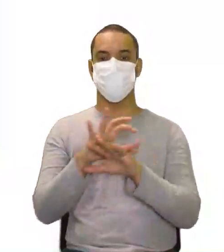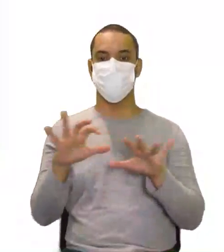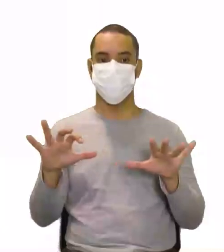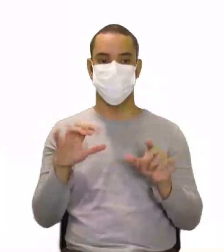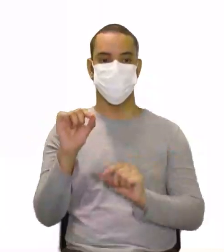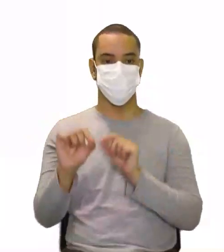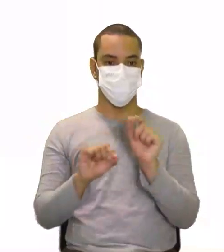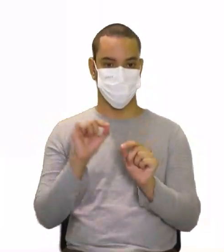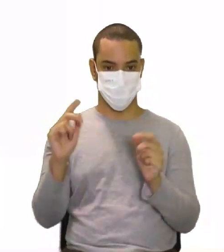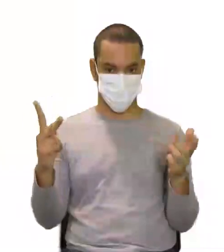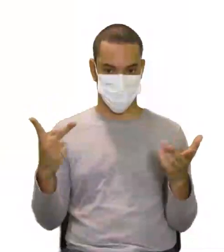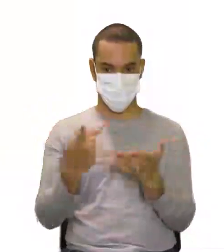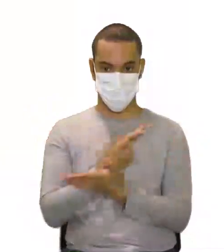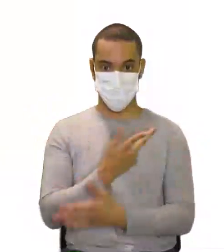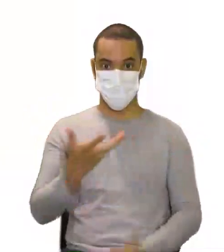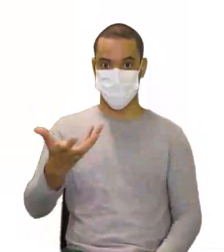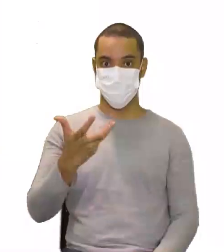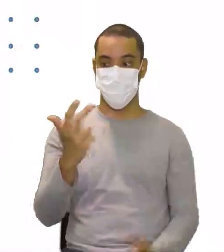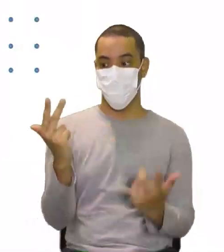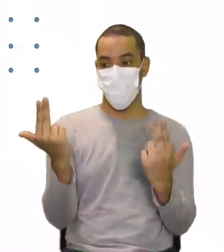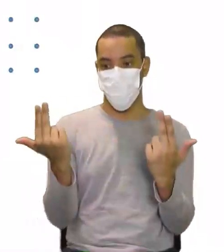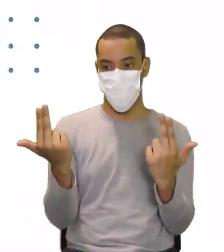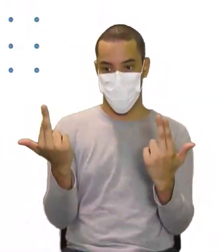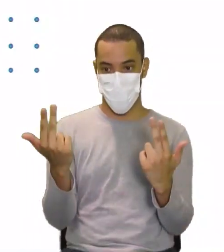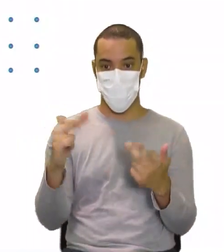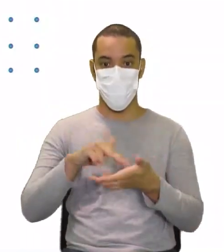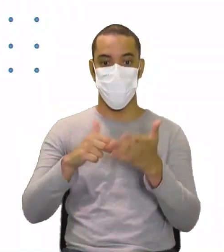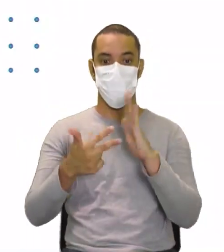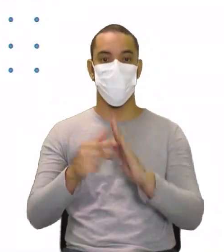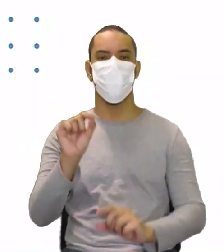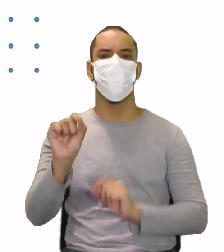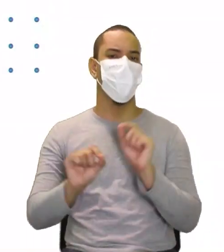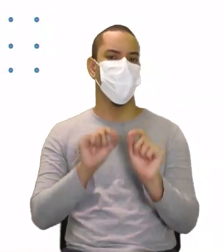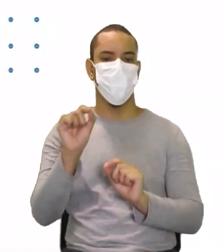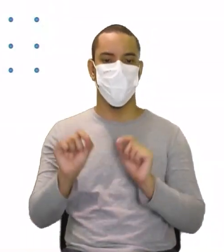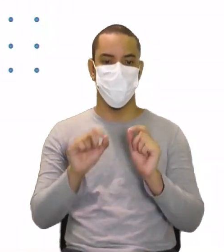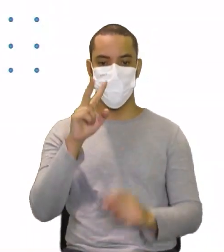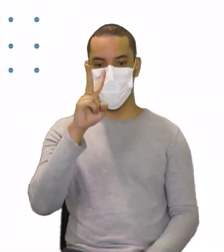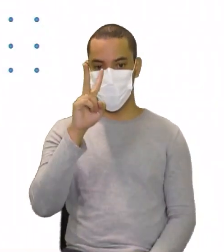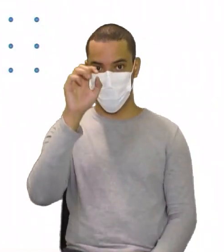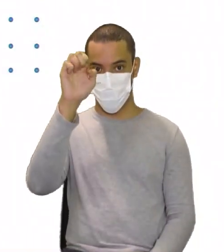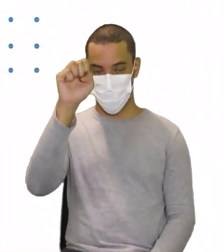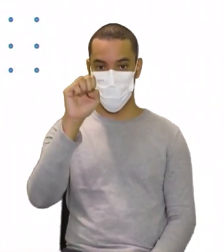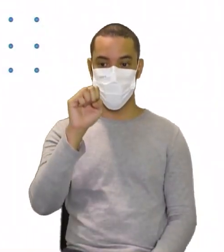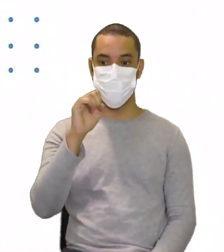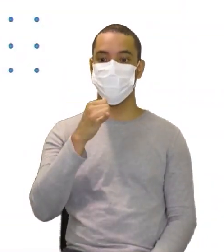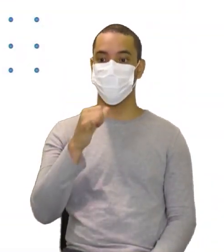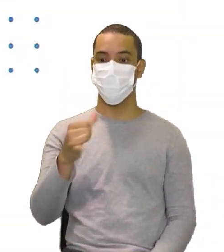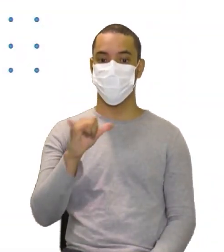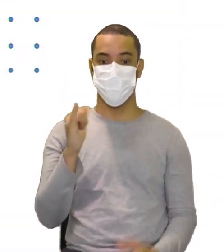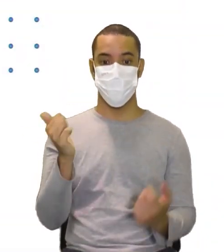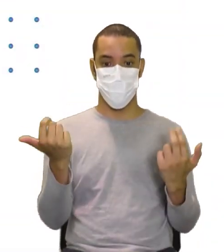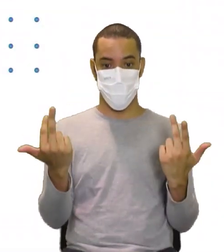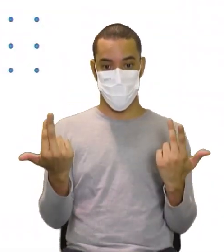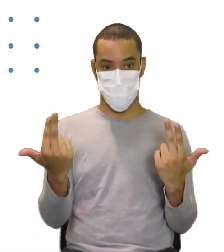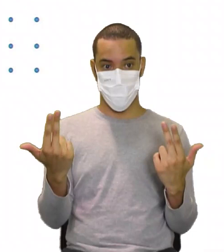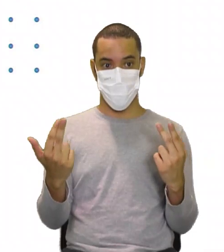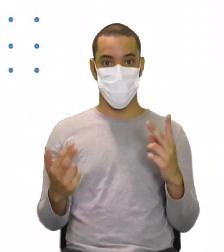as intensidades das forças são iguais. O que isso quer dizer? Força elétrica é igual a